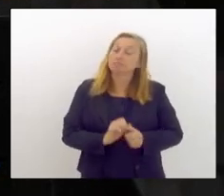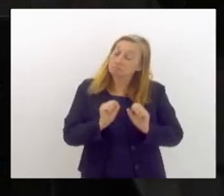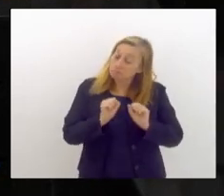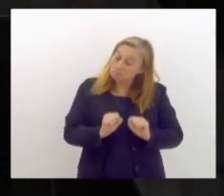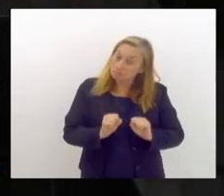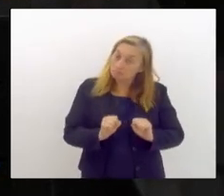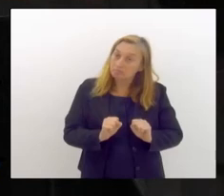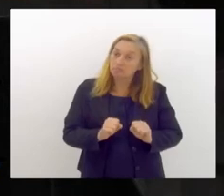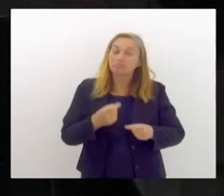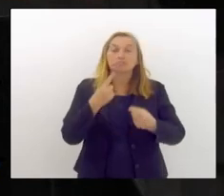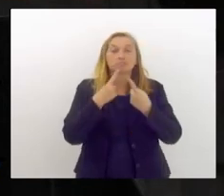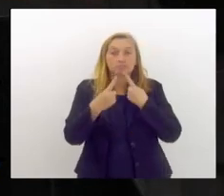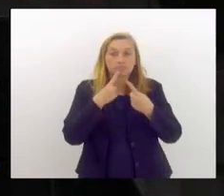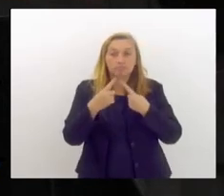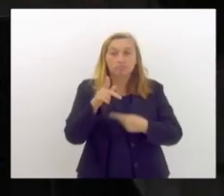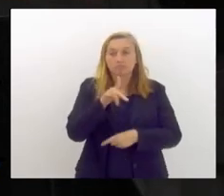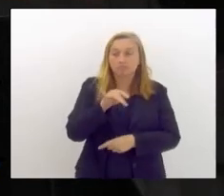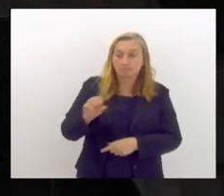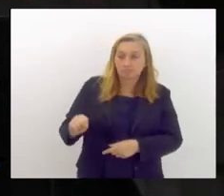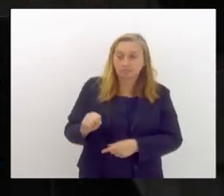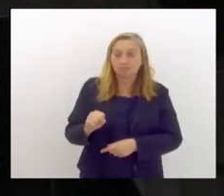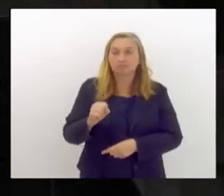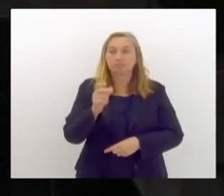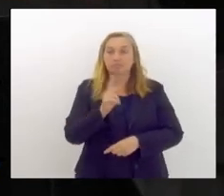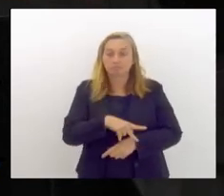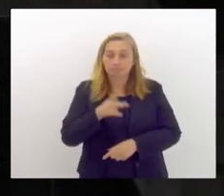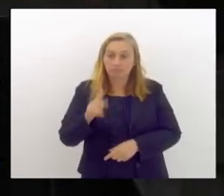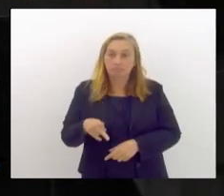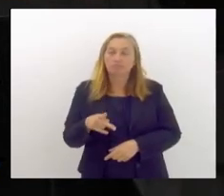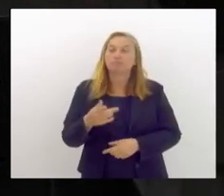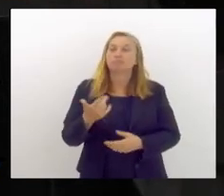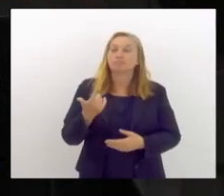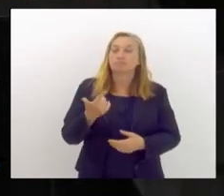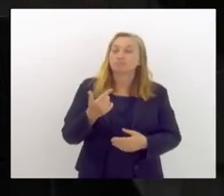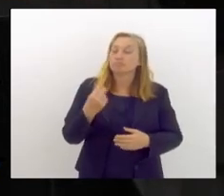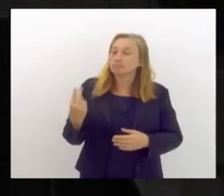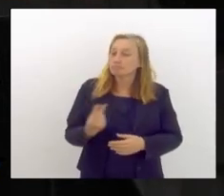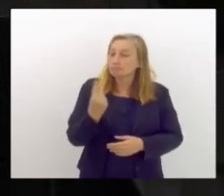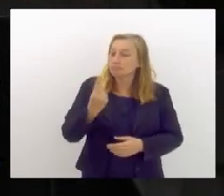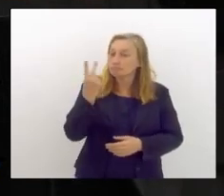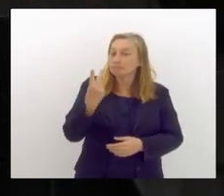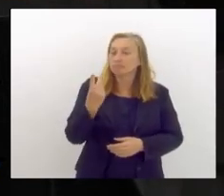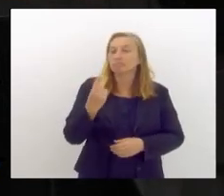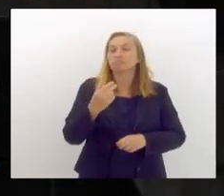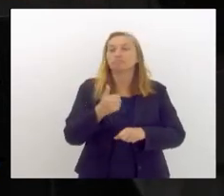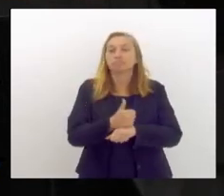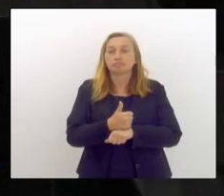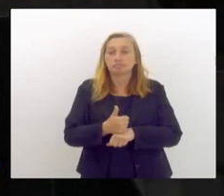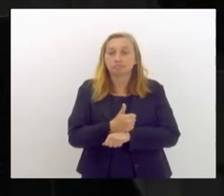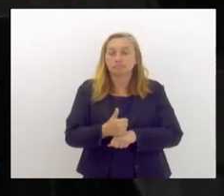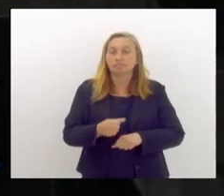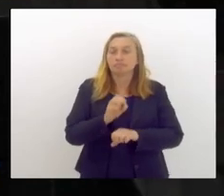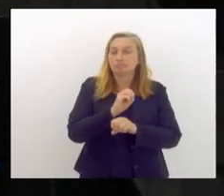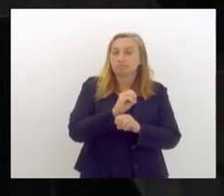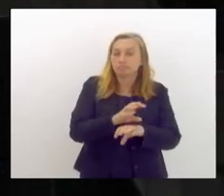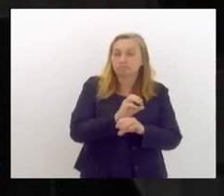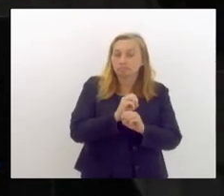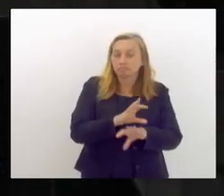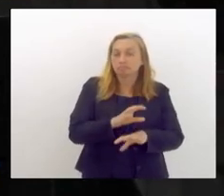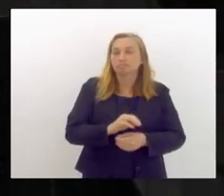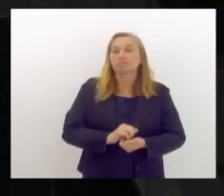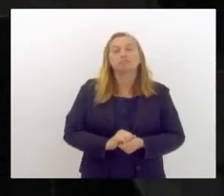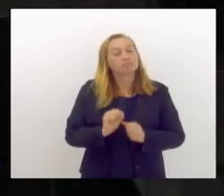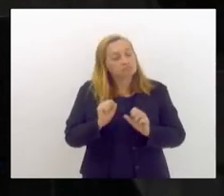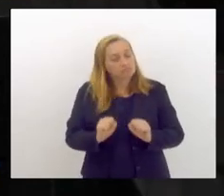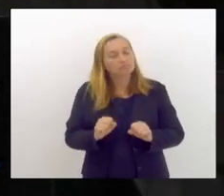possa discutir piso nacional do magistério, para que a gente possa valorizar os nossos profissionais de educação, para que a